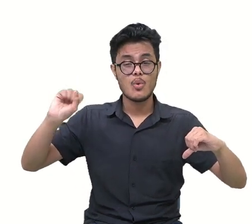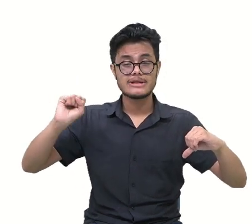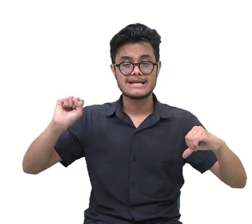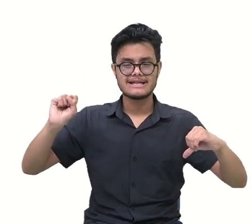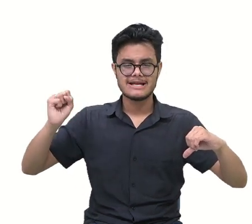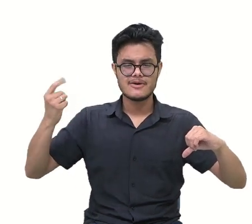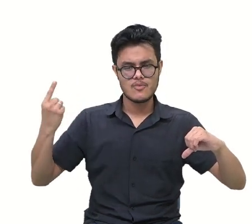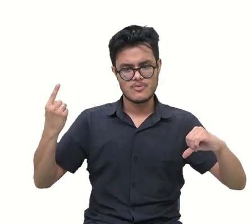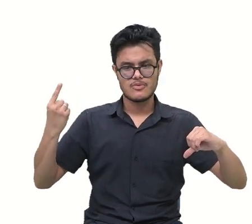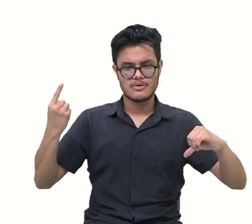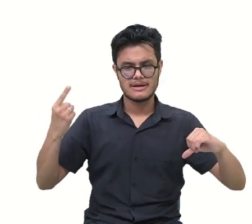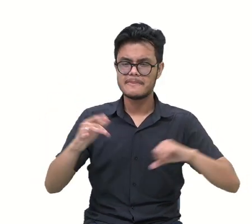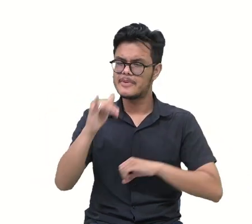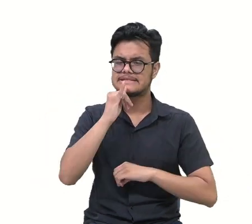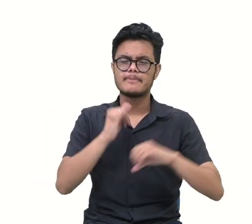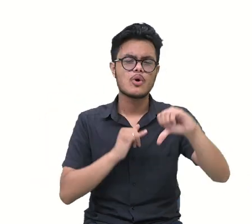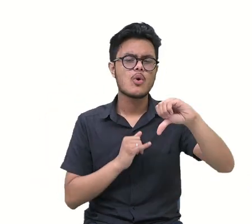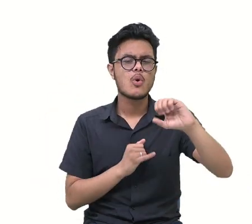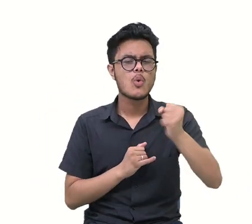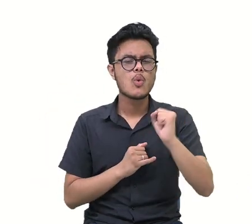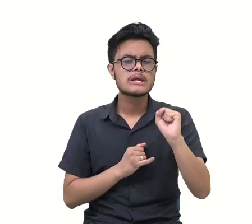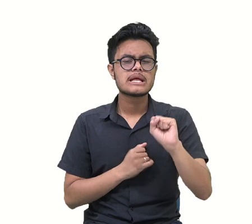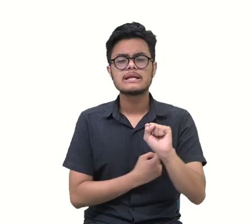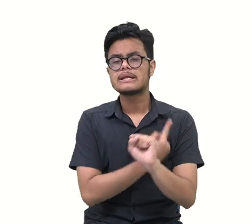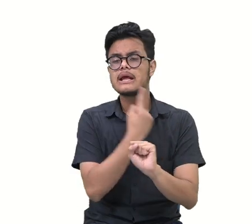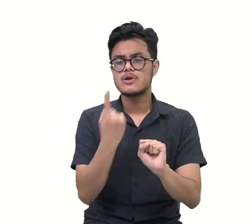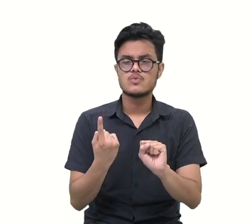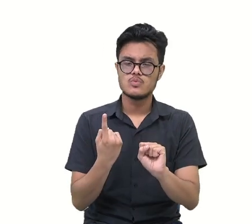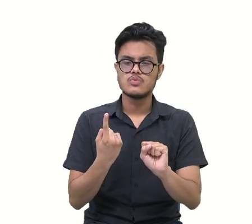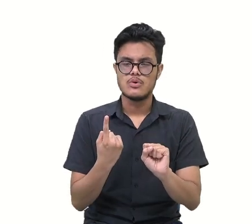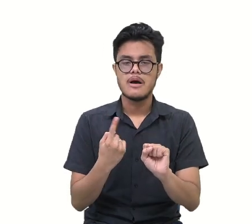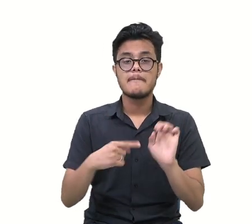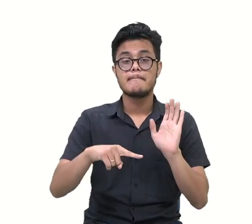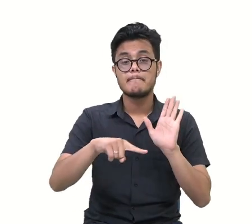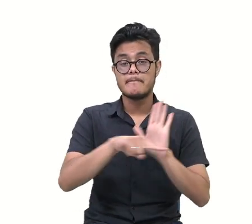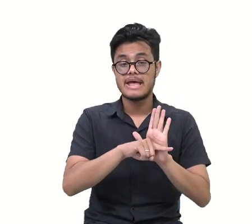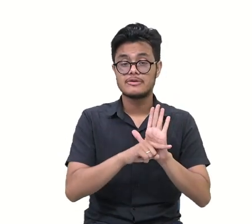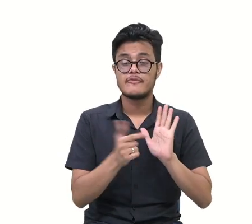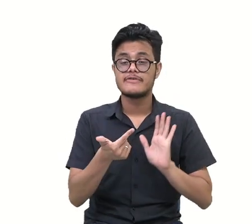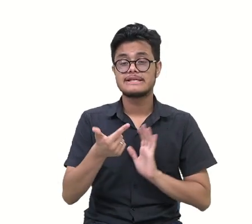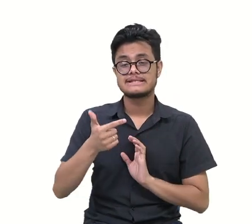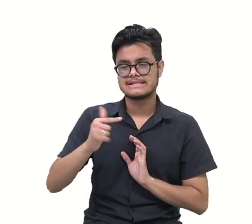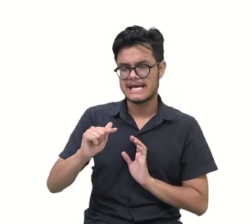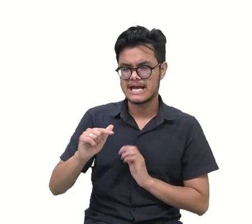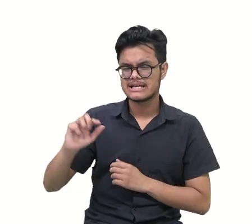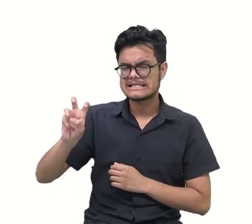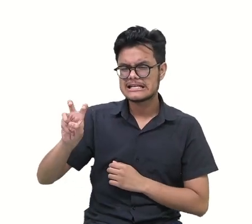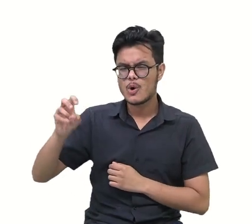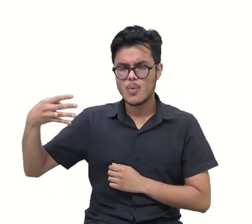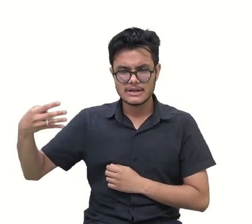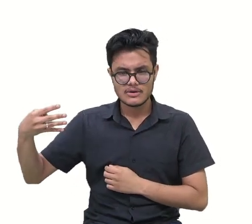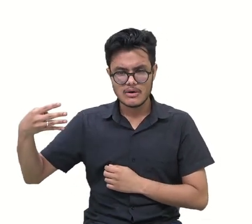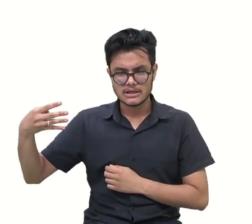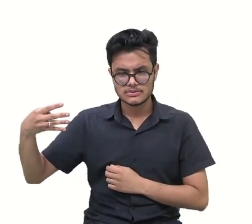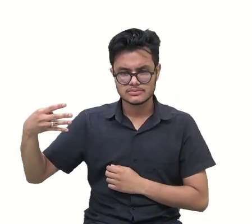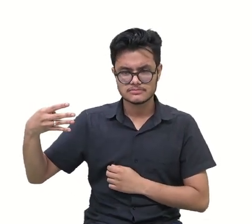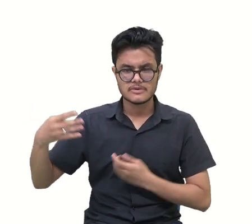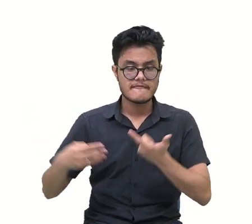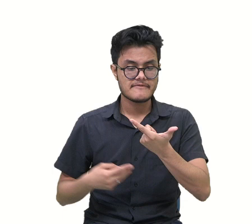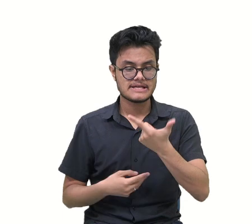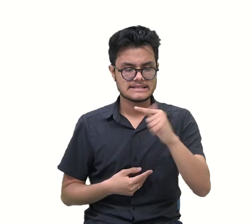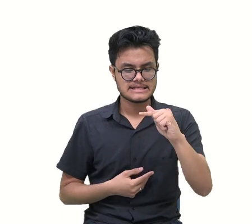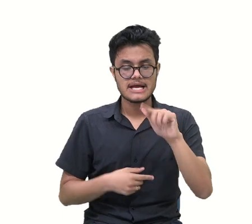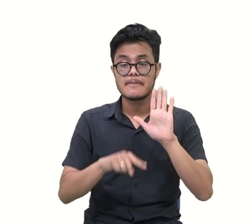subtrair 81 menos 27, vai dar 54, né? Se você subtrair 27 menos 9, vai